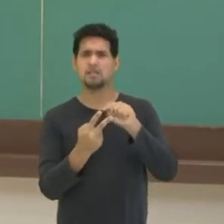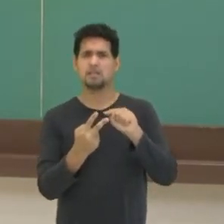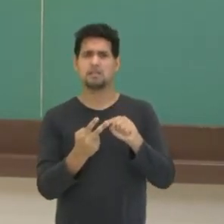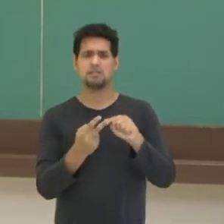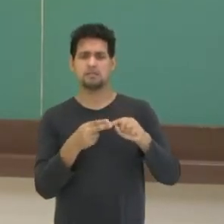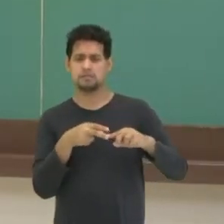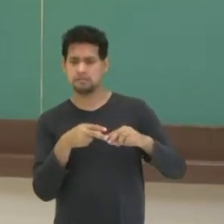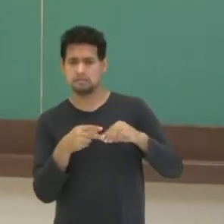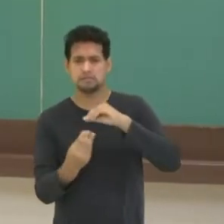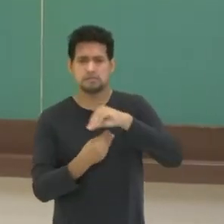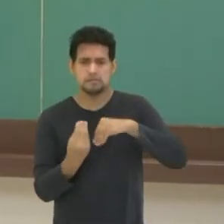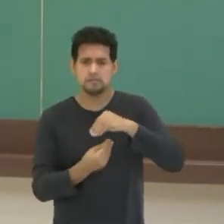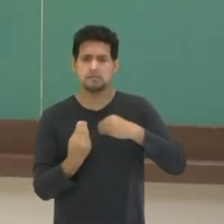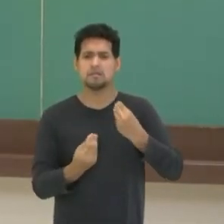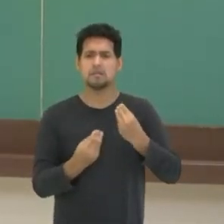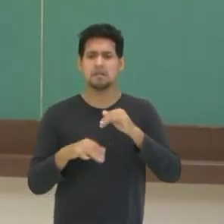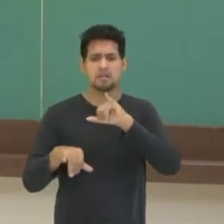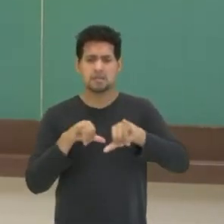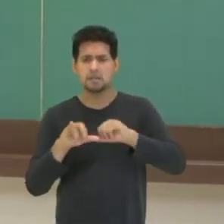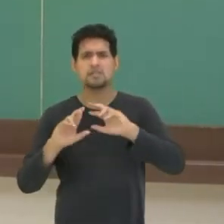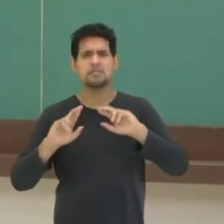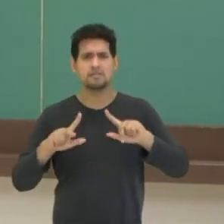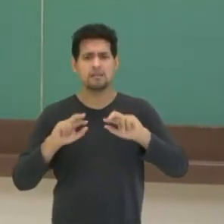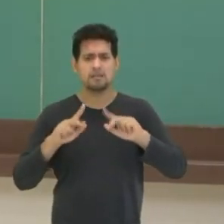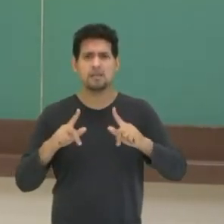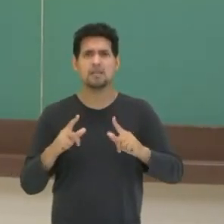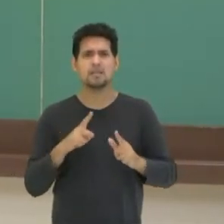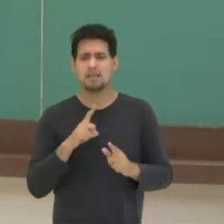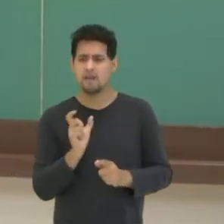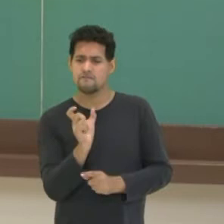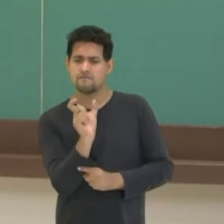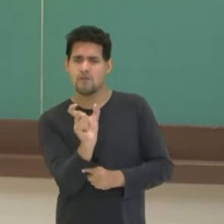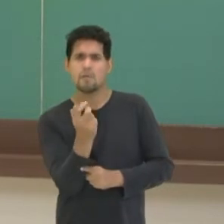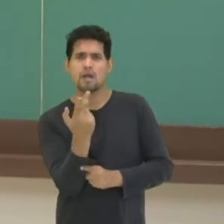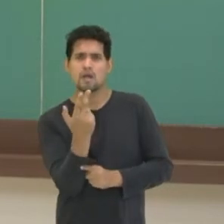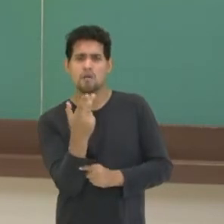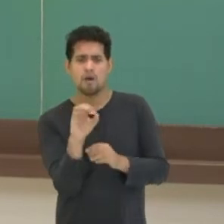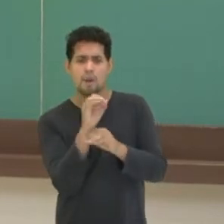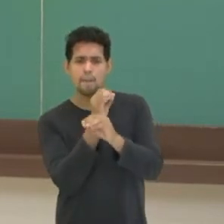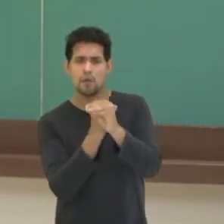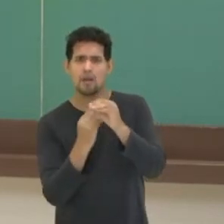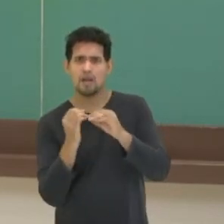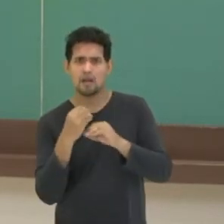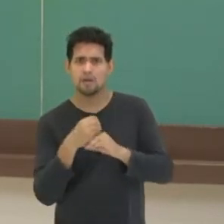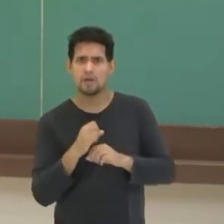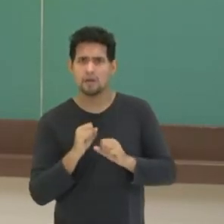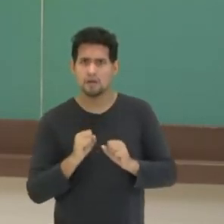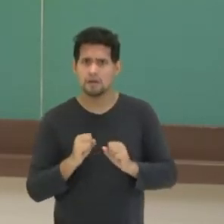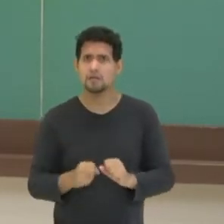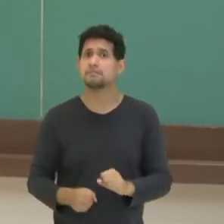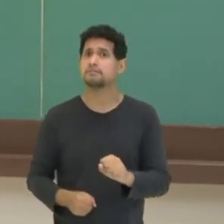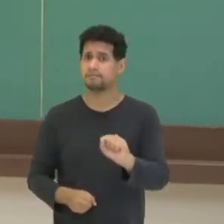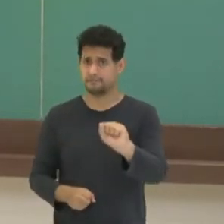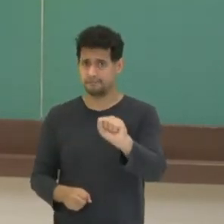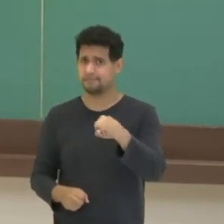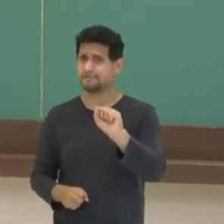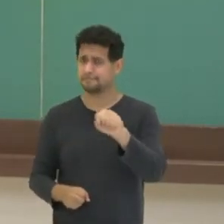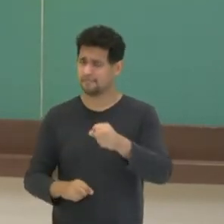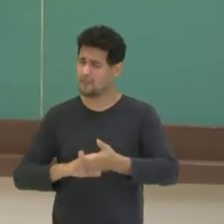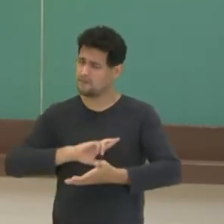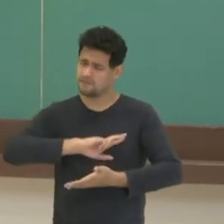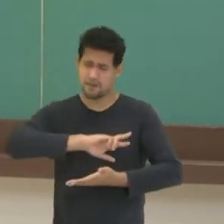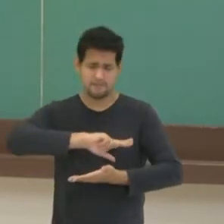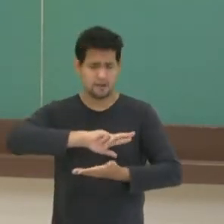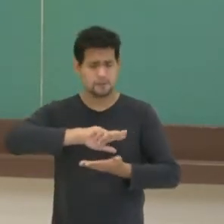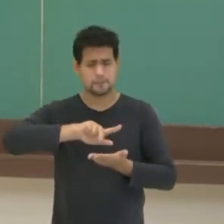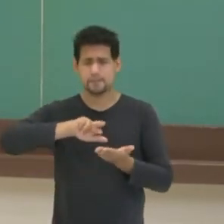substâncias químicas diferentes ter a mesma fórmula molecular? Sim,